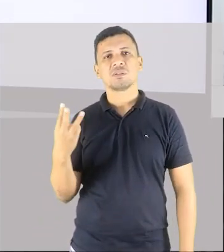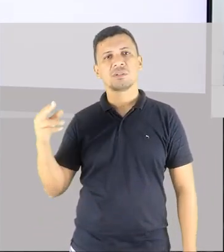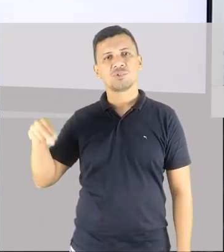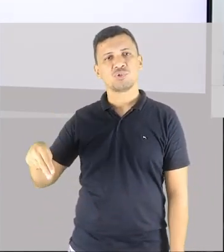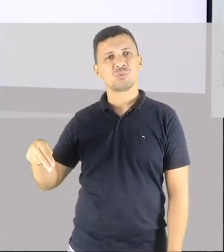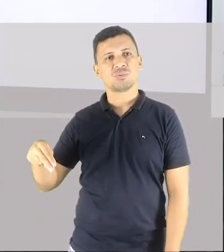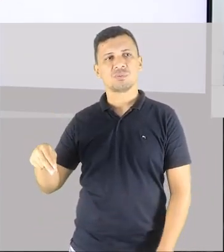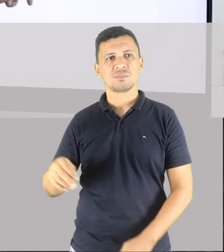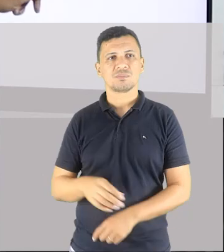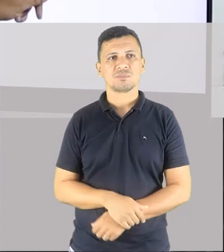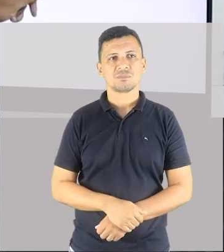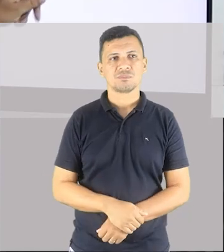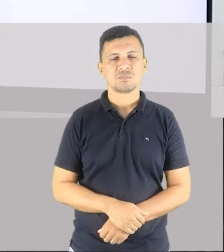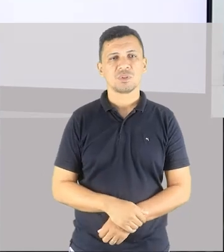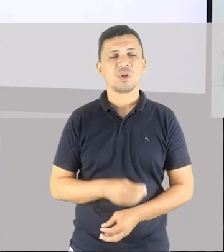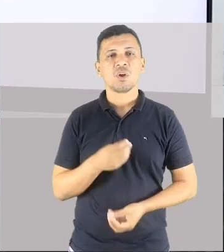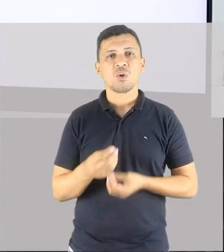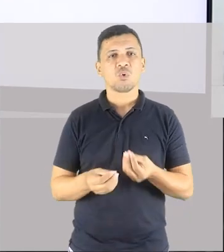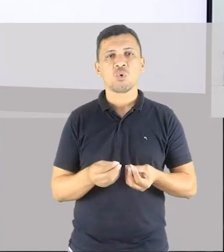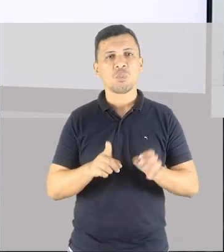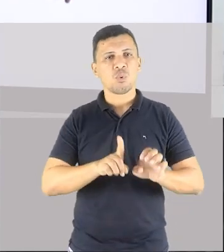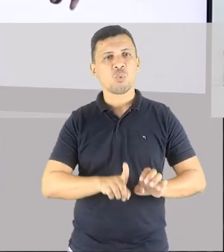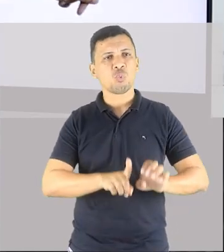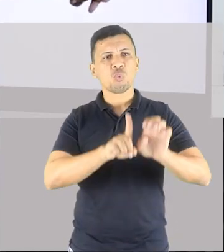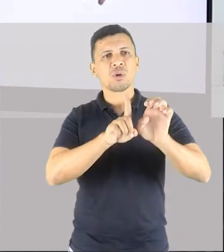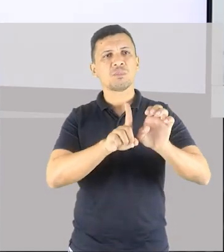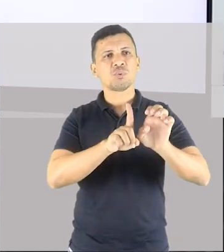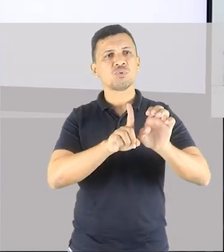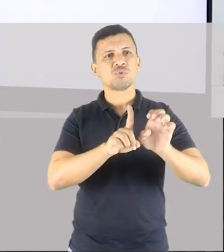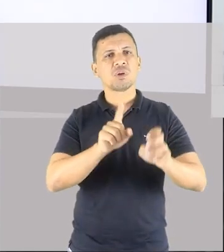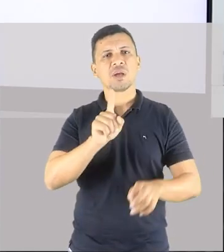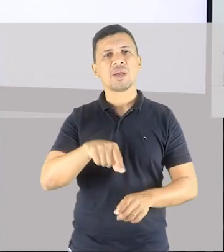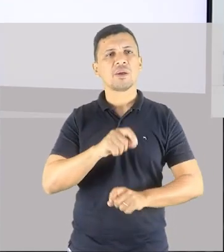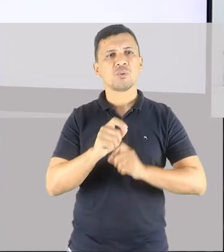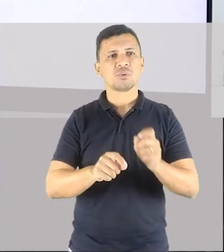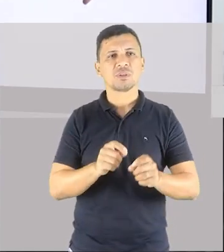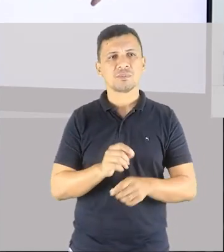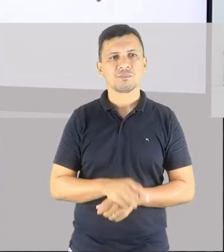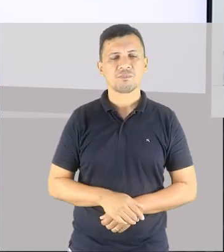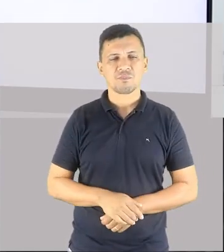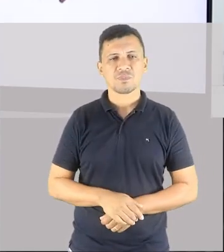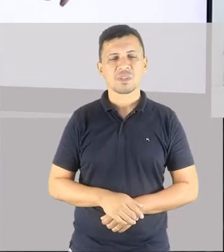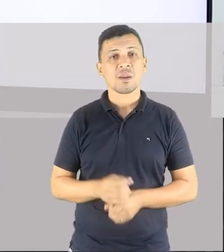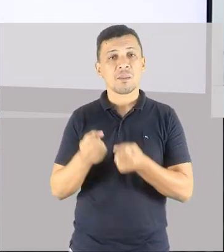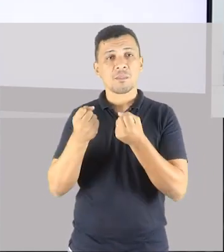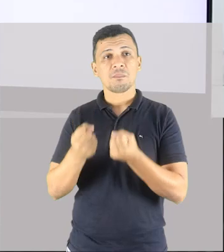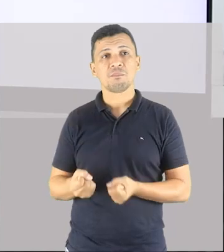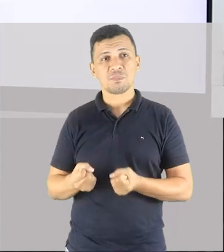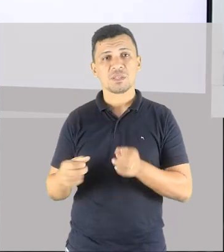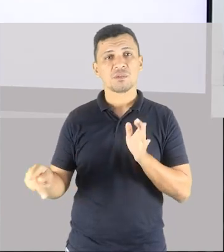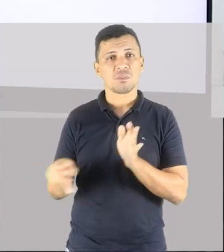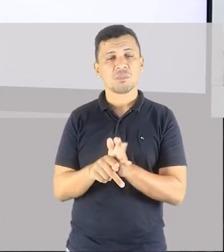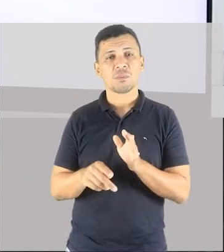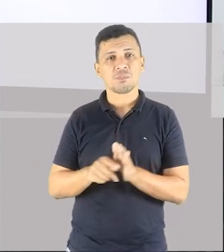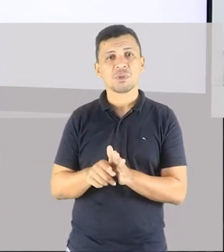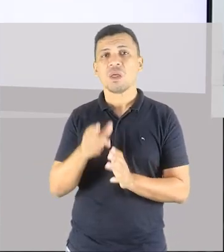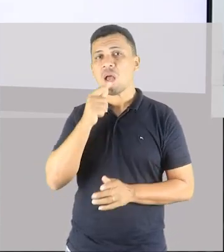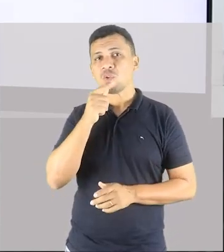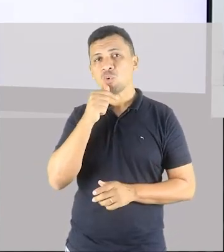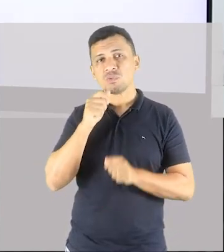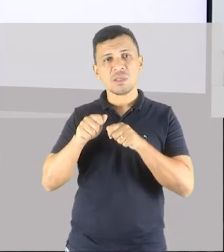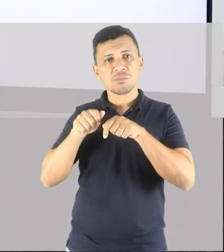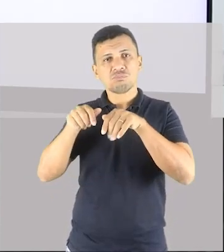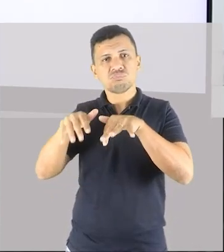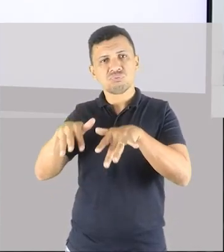newtons. Então, o empuxo que ele recebe é esse bem aqui, ó. O peso do líquido